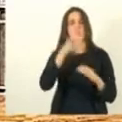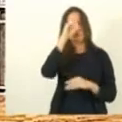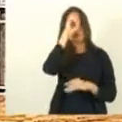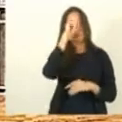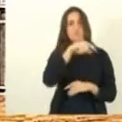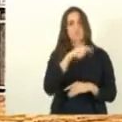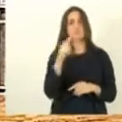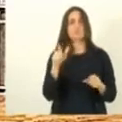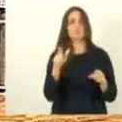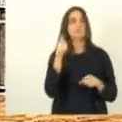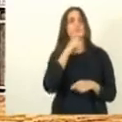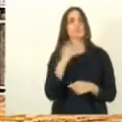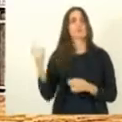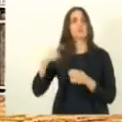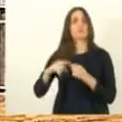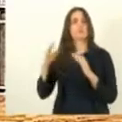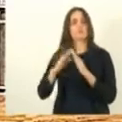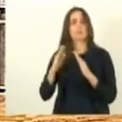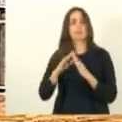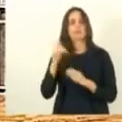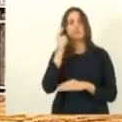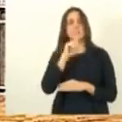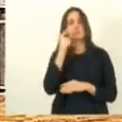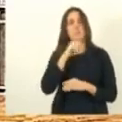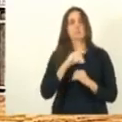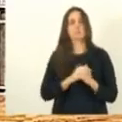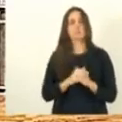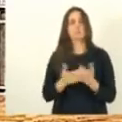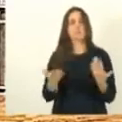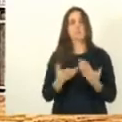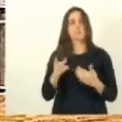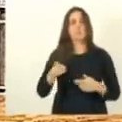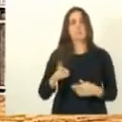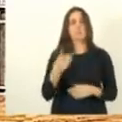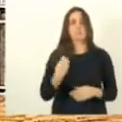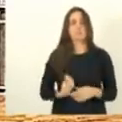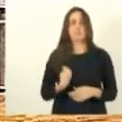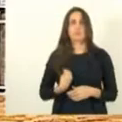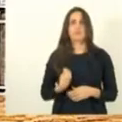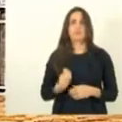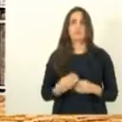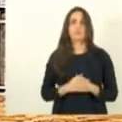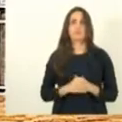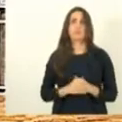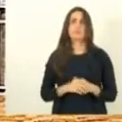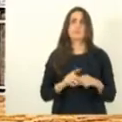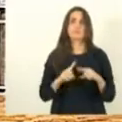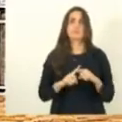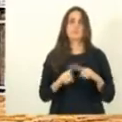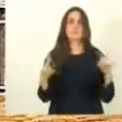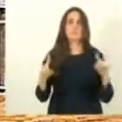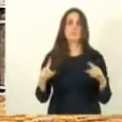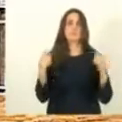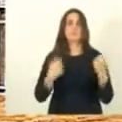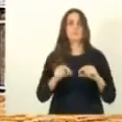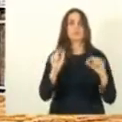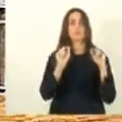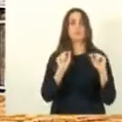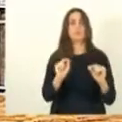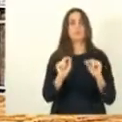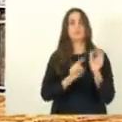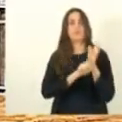local, voltaram para suas casas e hoje seguem a sua vida. Mas precisa, sim,